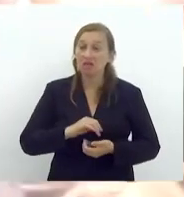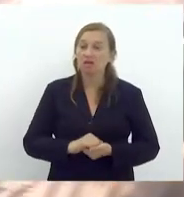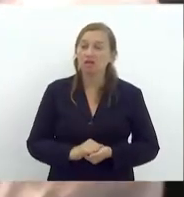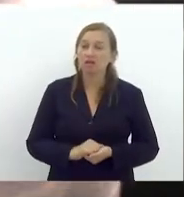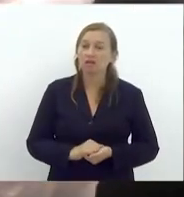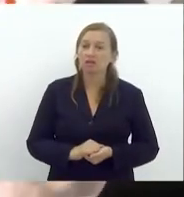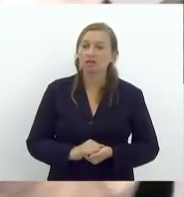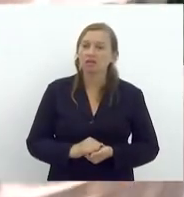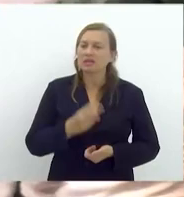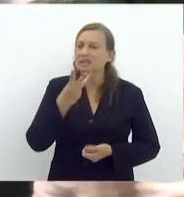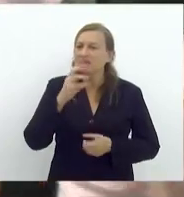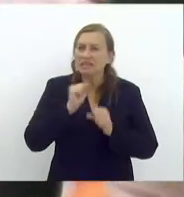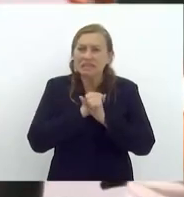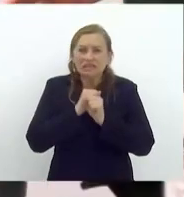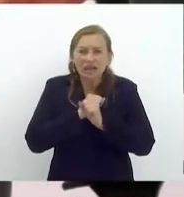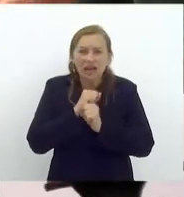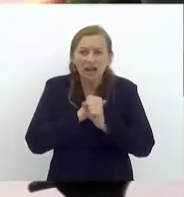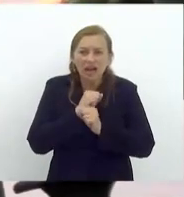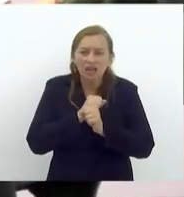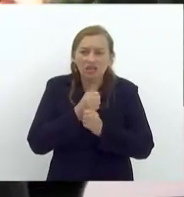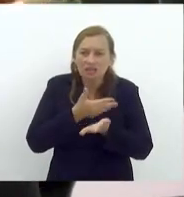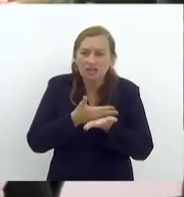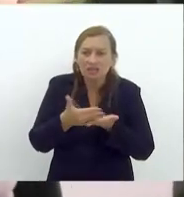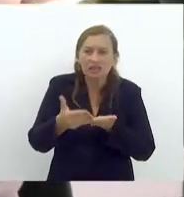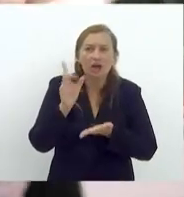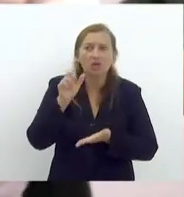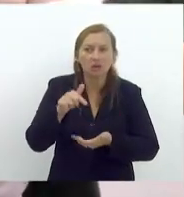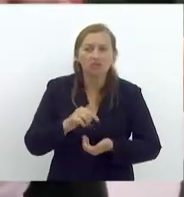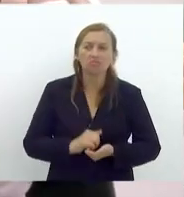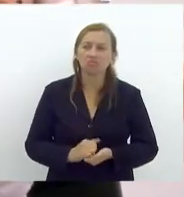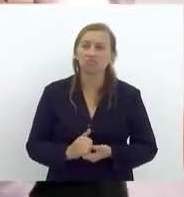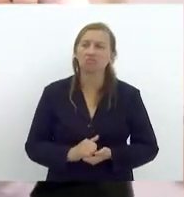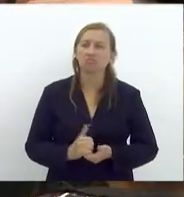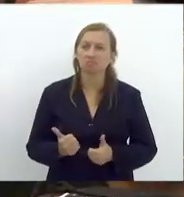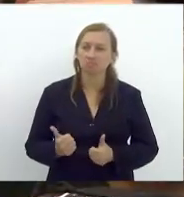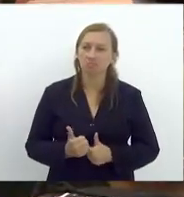30 anos de tiro Inicial Hein gente